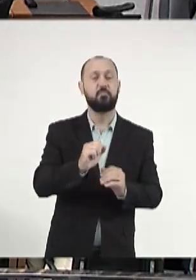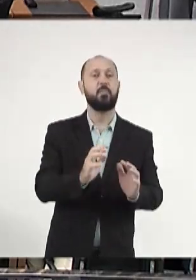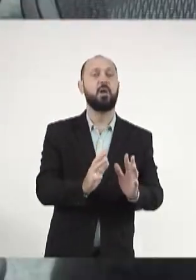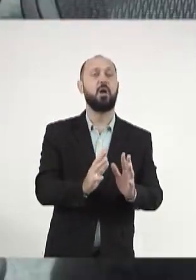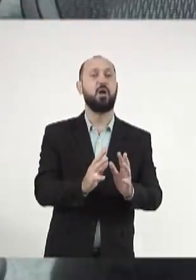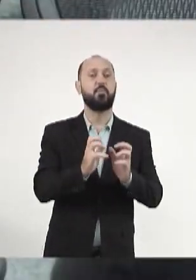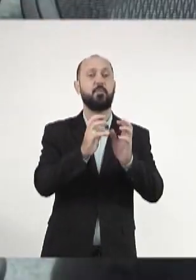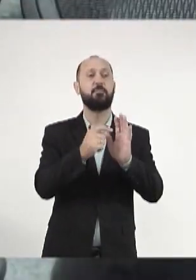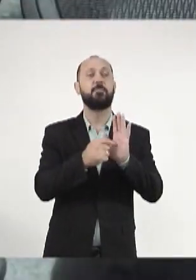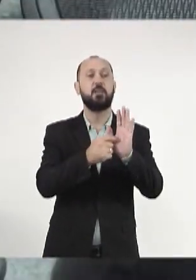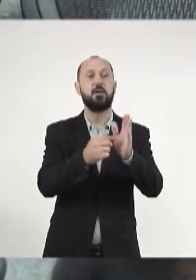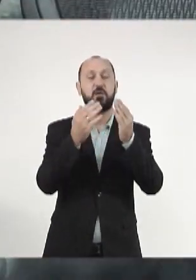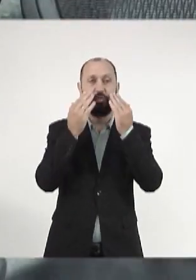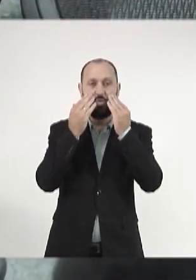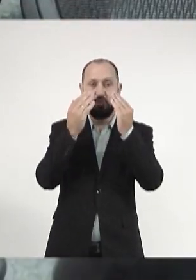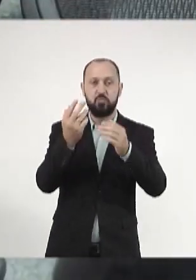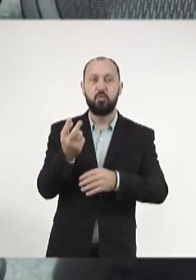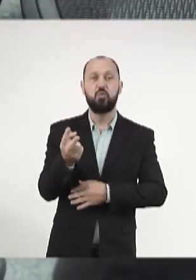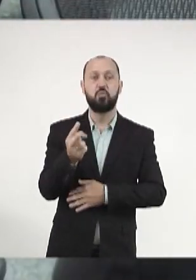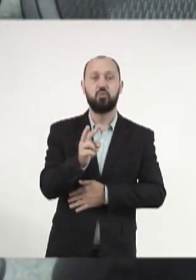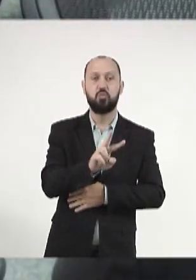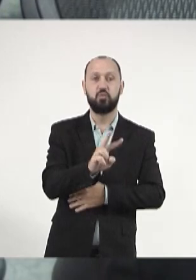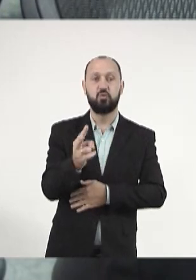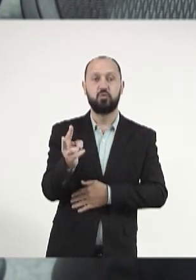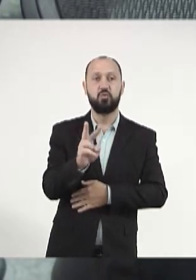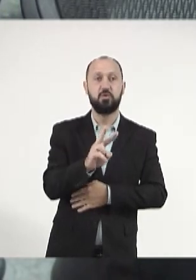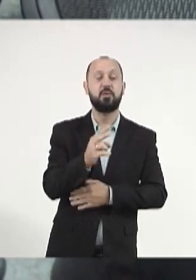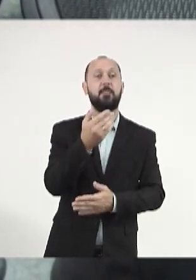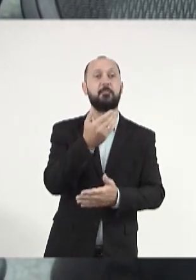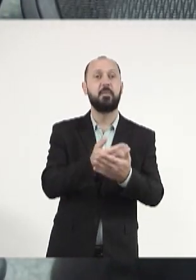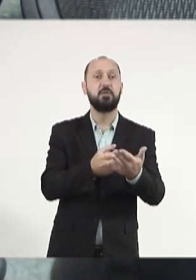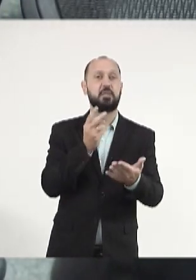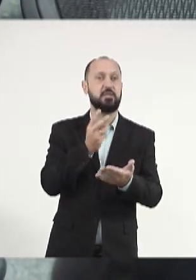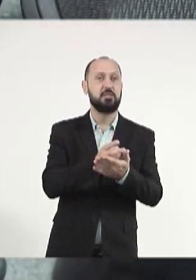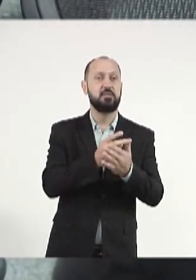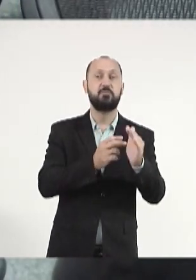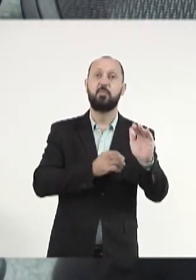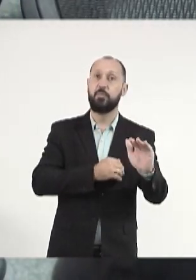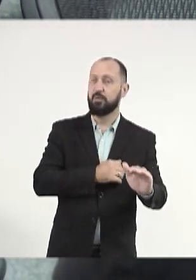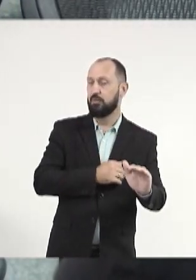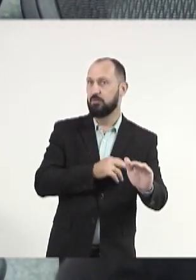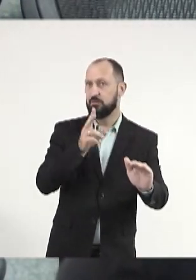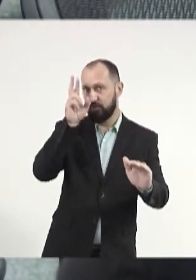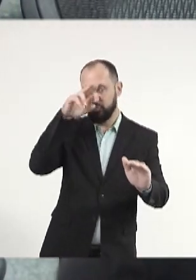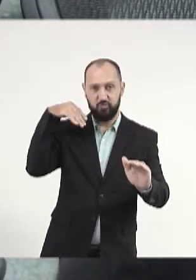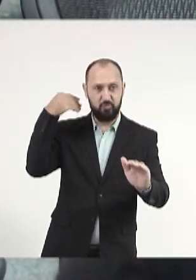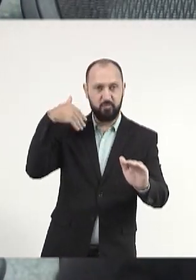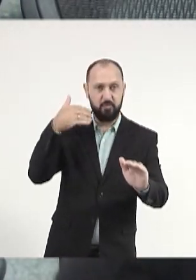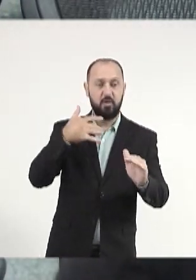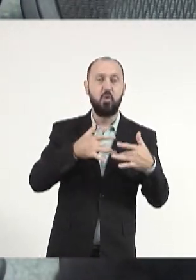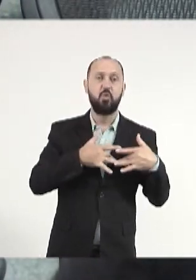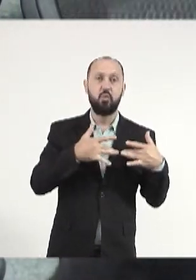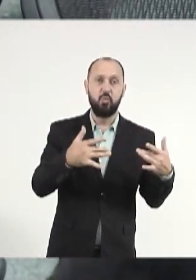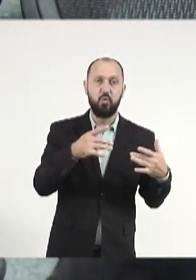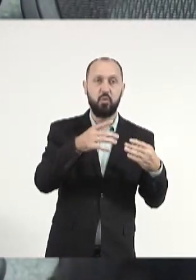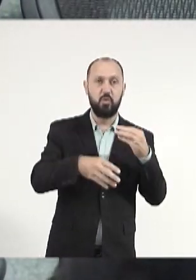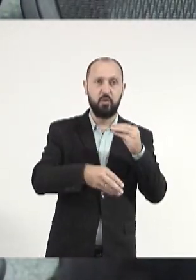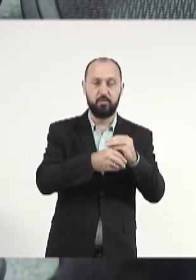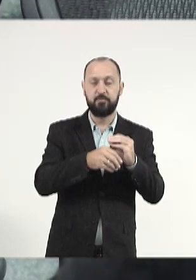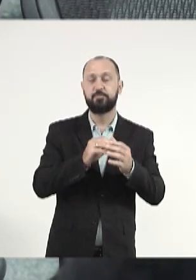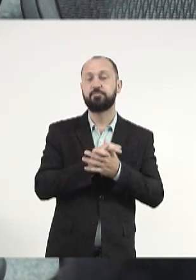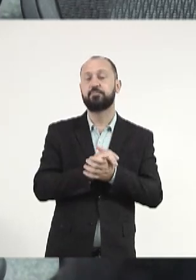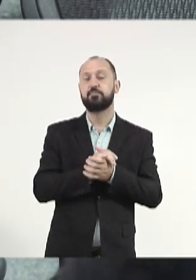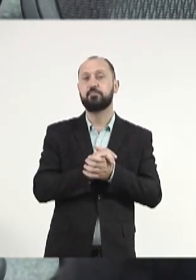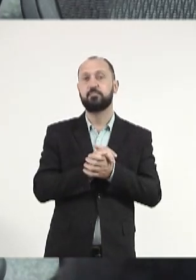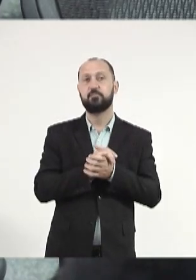Conflito expõe a vida dos dois lados e quem perde é o pequeno. Isso é histórico. Portanto, me solidarizar com o vosso